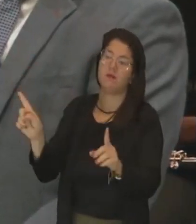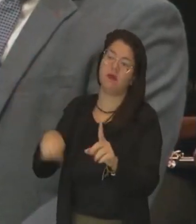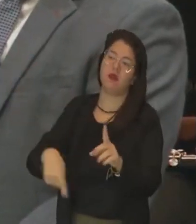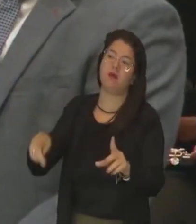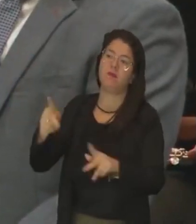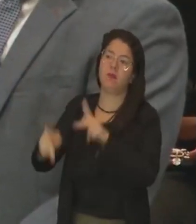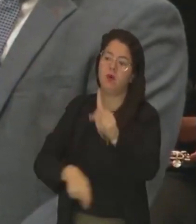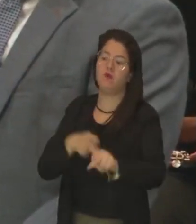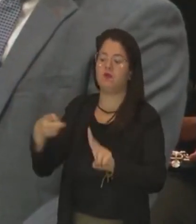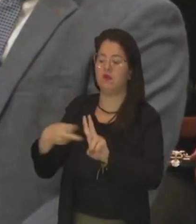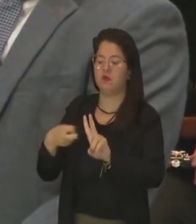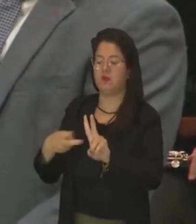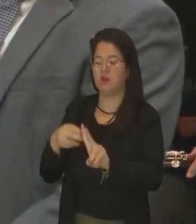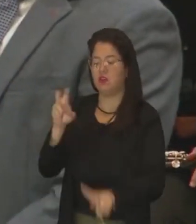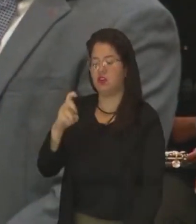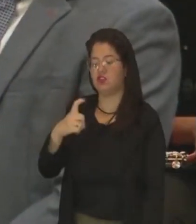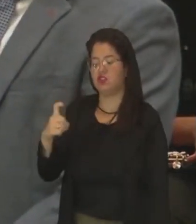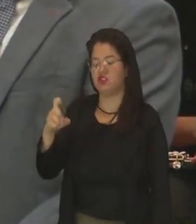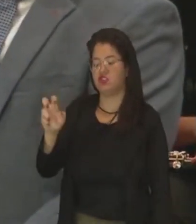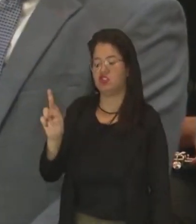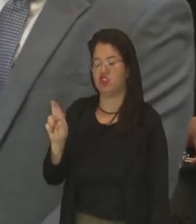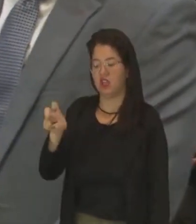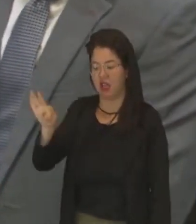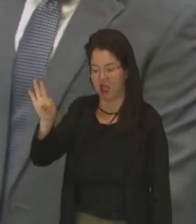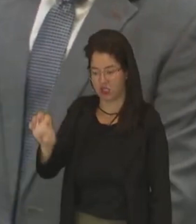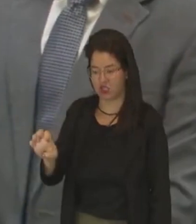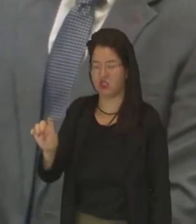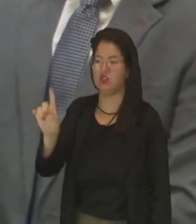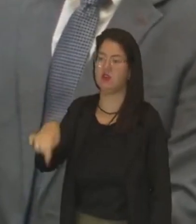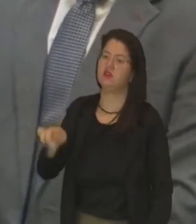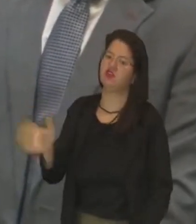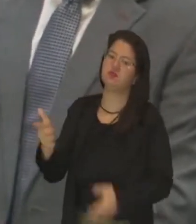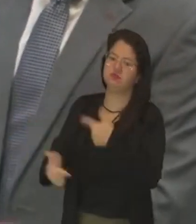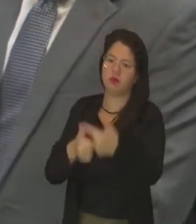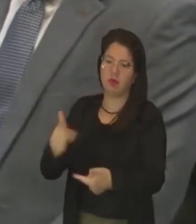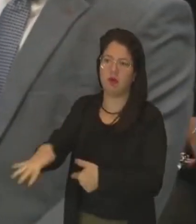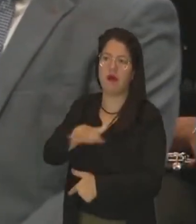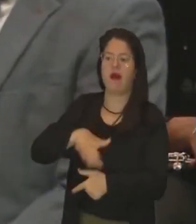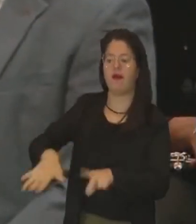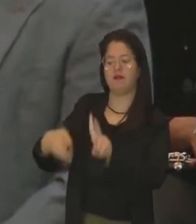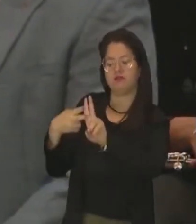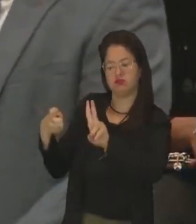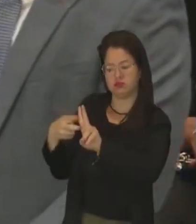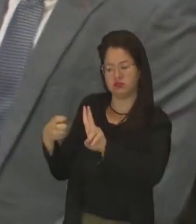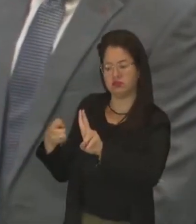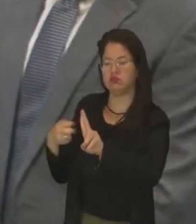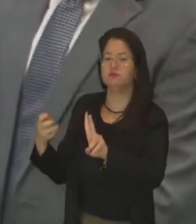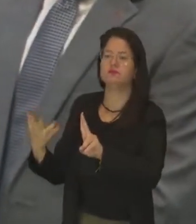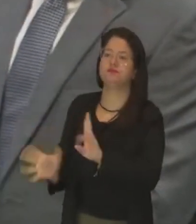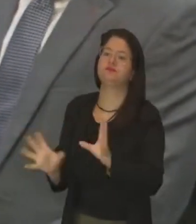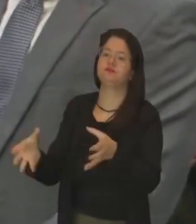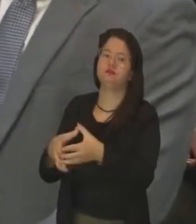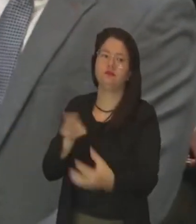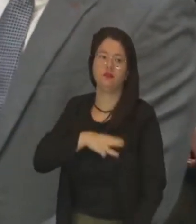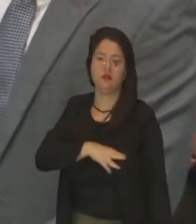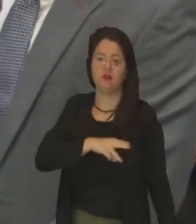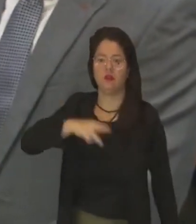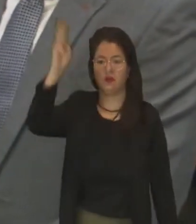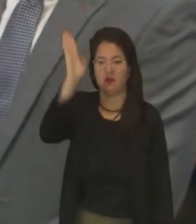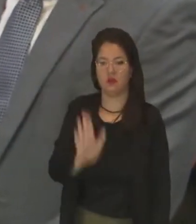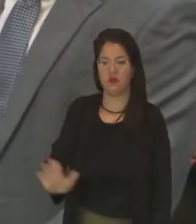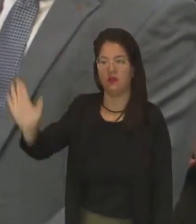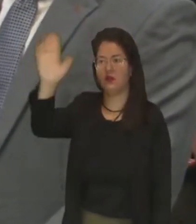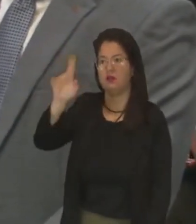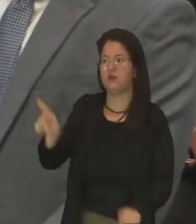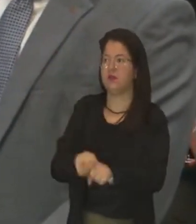xerente. E ele já está há um tempo trabalhando neste sentido para a nossa Junta de Missões Nacionais e também algumas